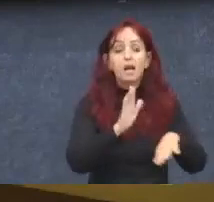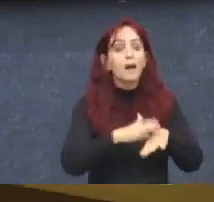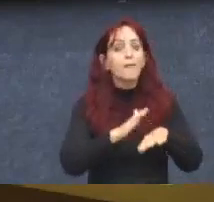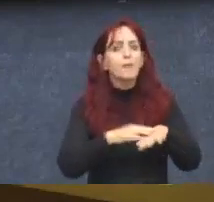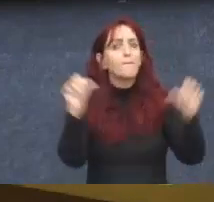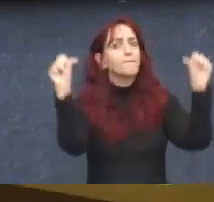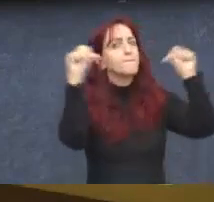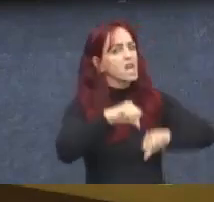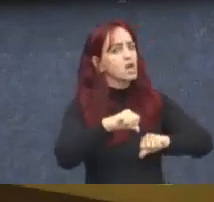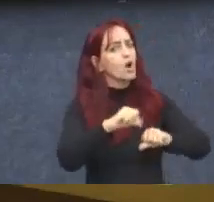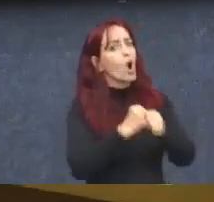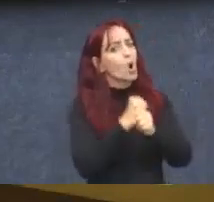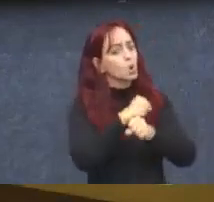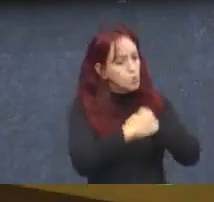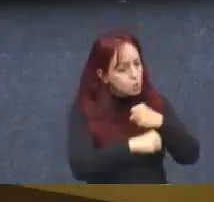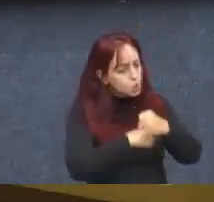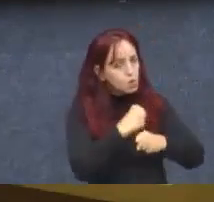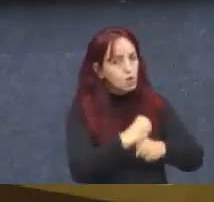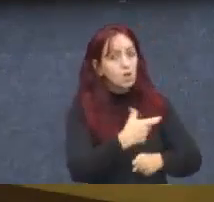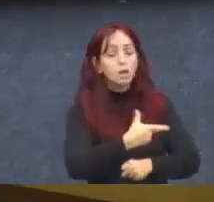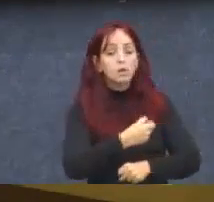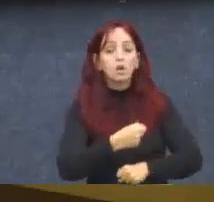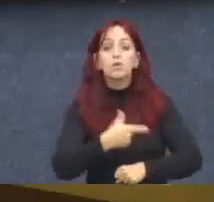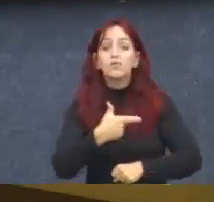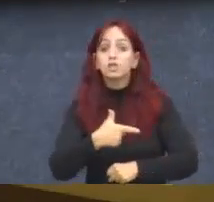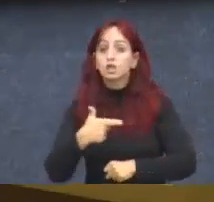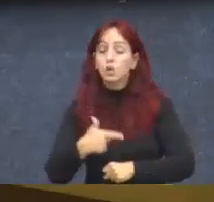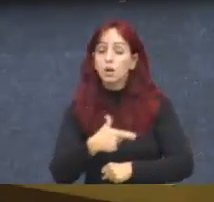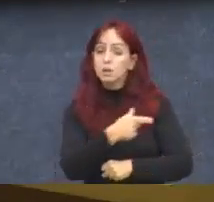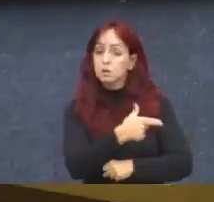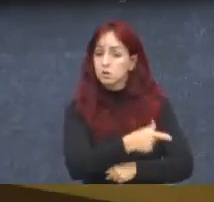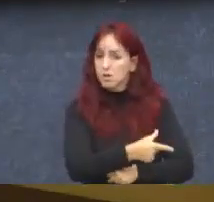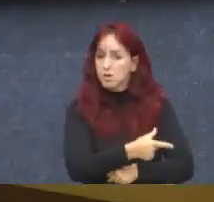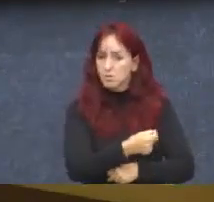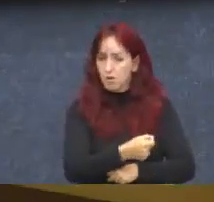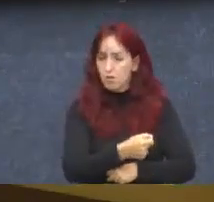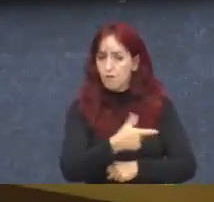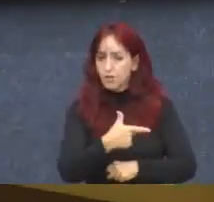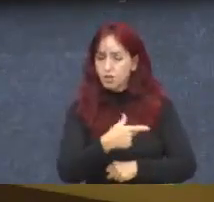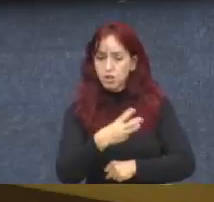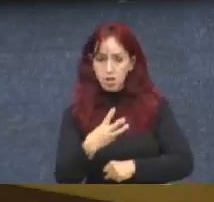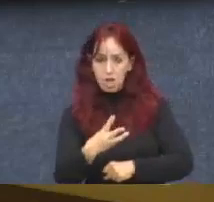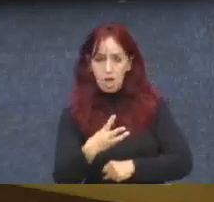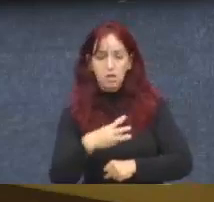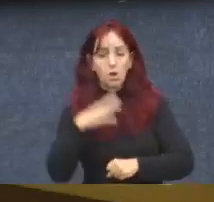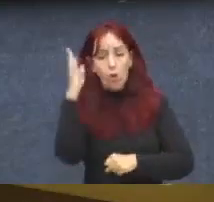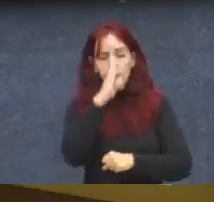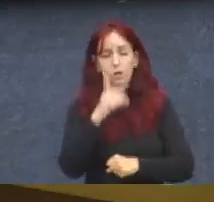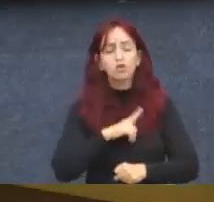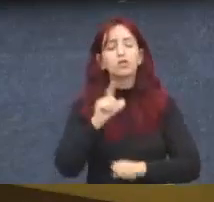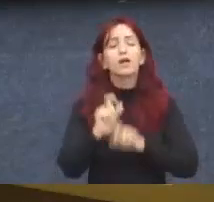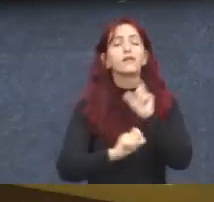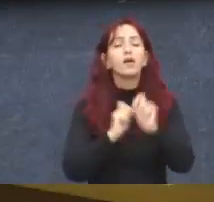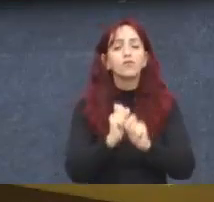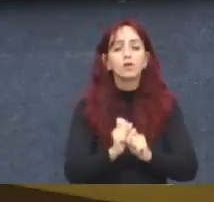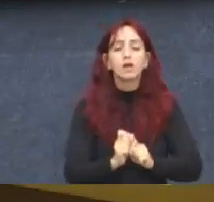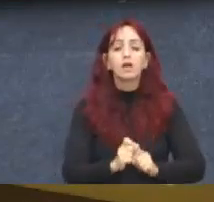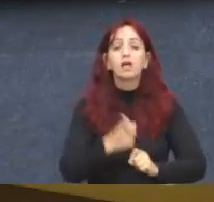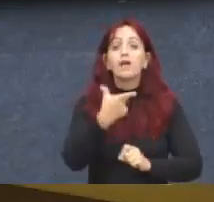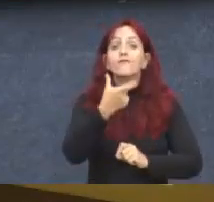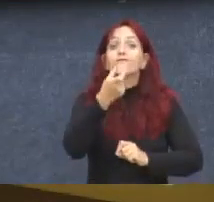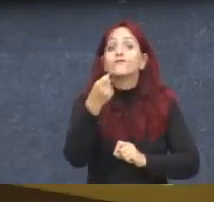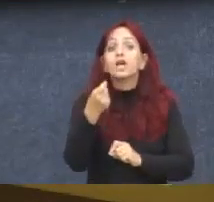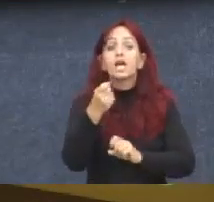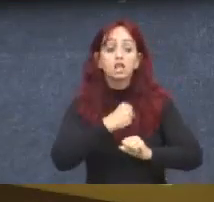últimos anos. Em 2022 e em 2023, o Brasil já teve 20